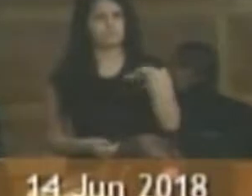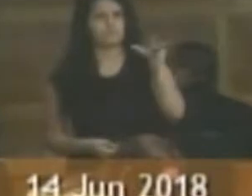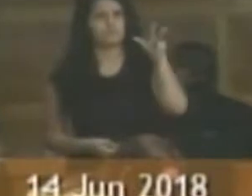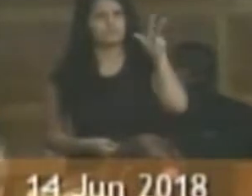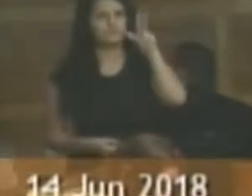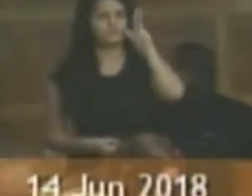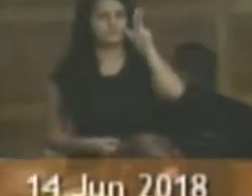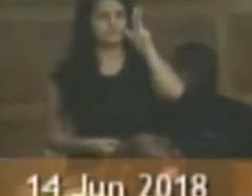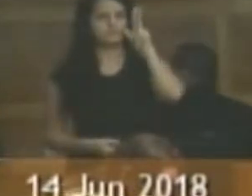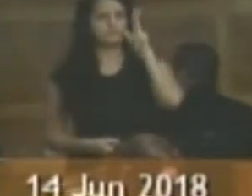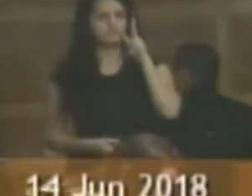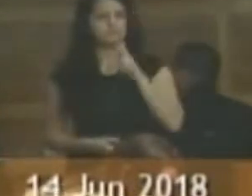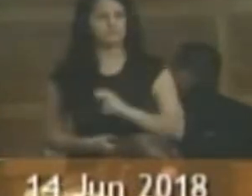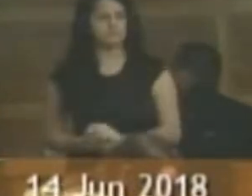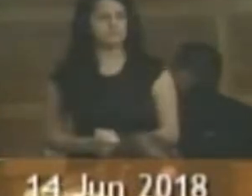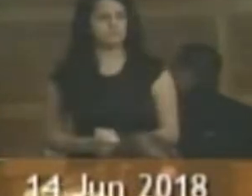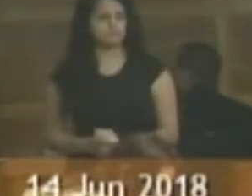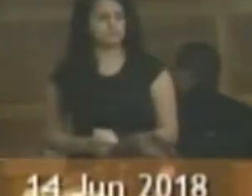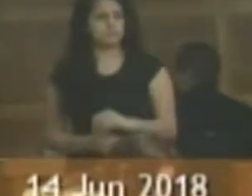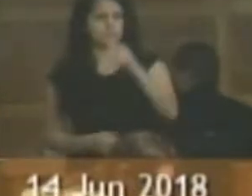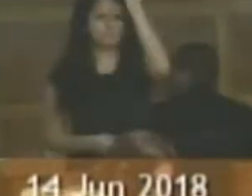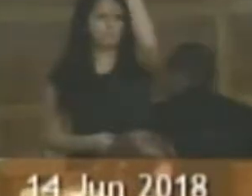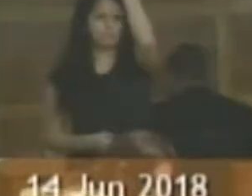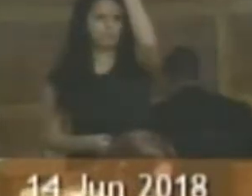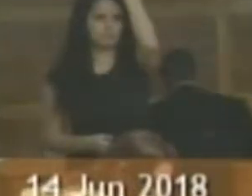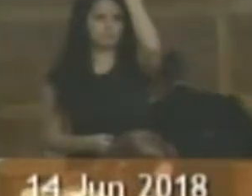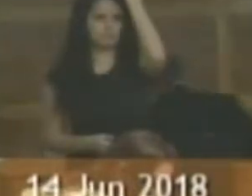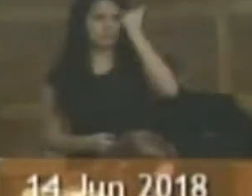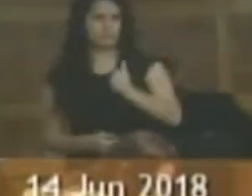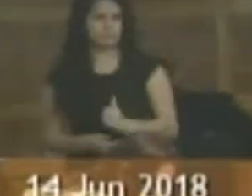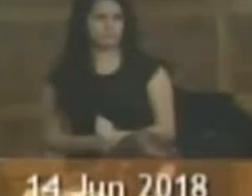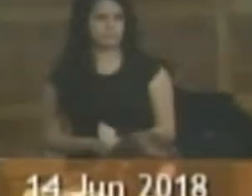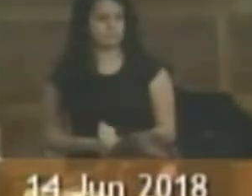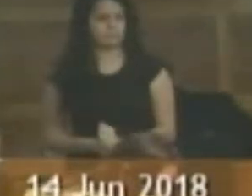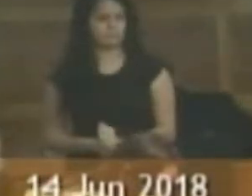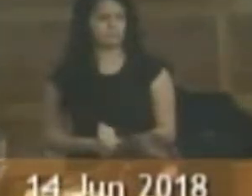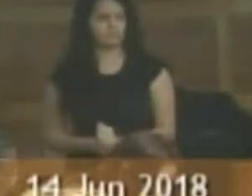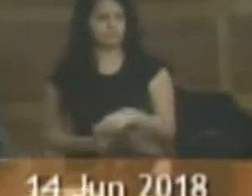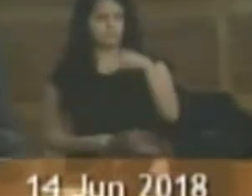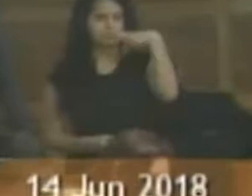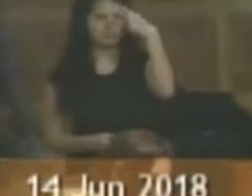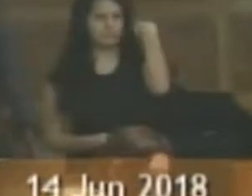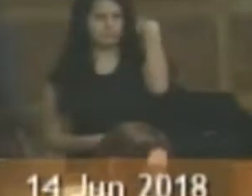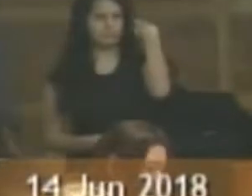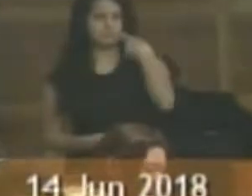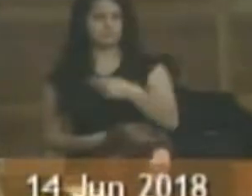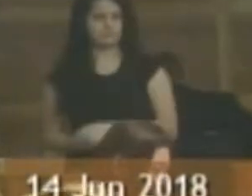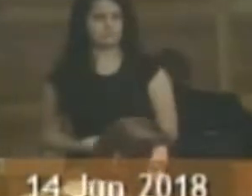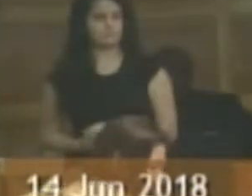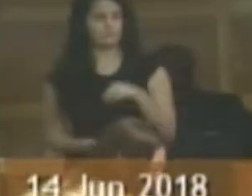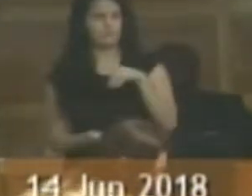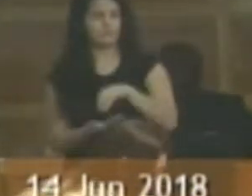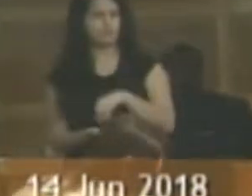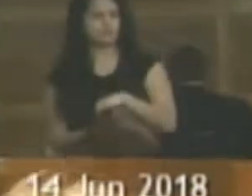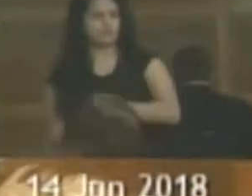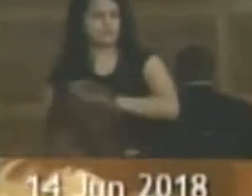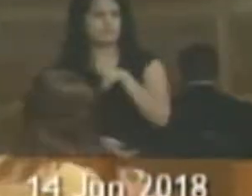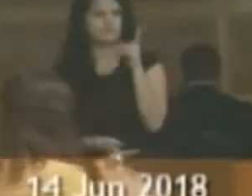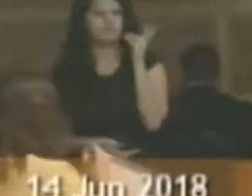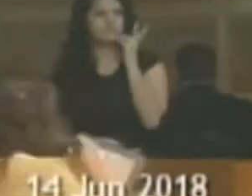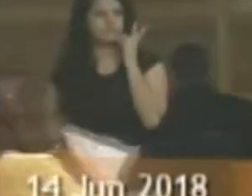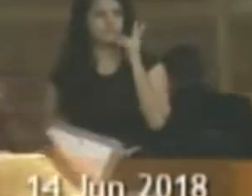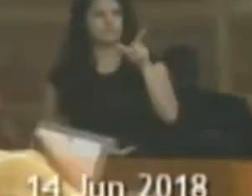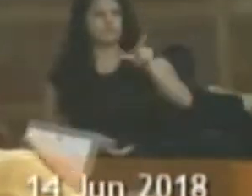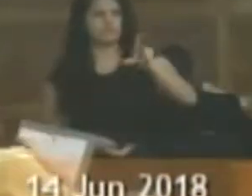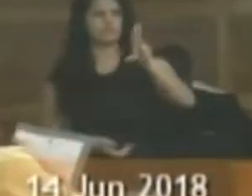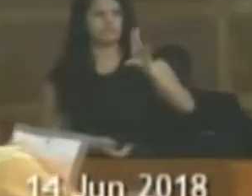de Oliveira Valverde, Marcos Aurélio Coelho, Marquinho Coelho, Sérgio Ricardo Gama, o Camu. Estiveram ausentes os vereadores Luiz